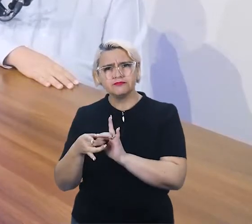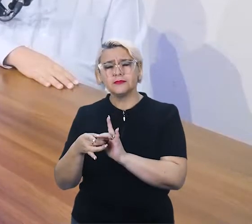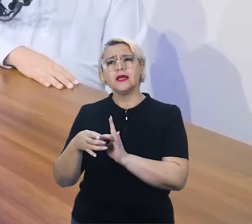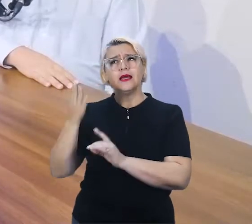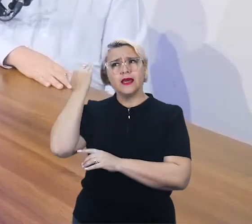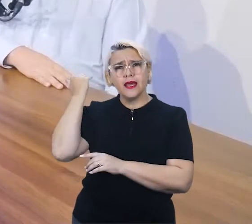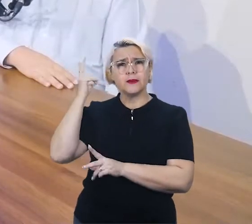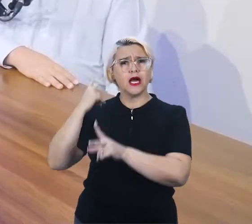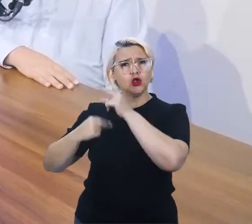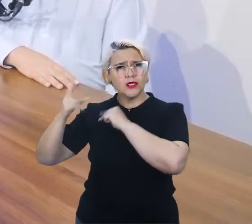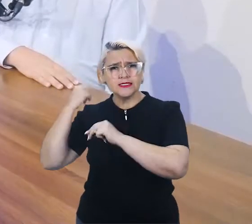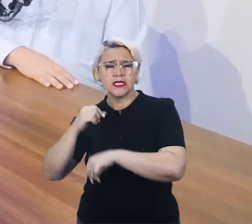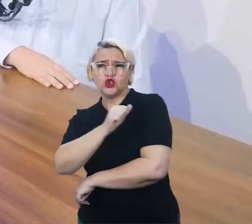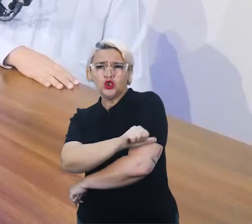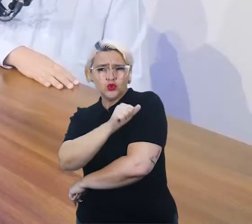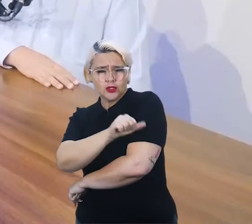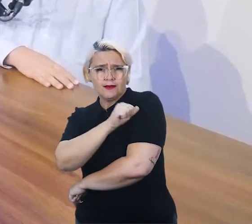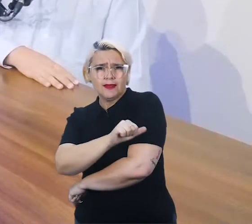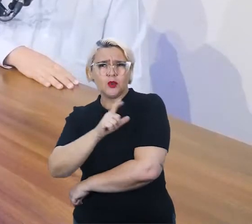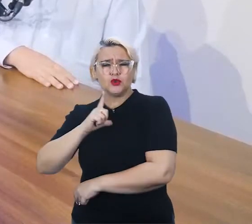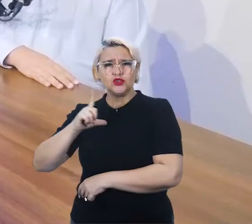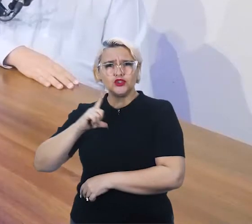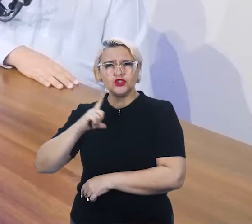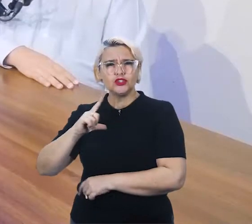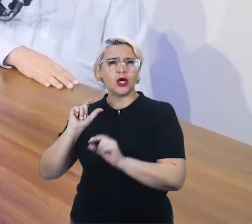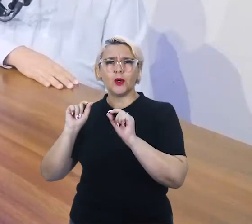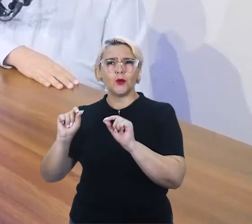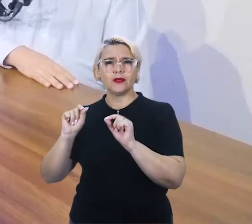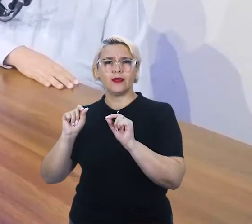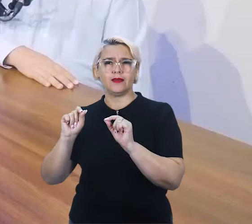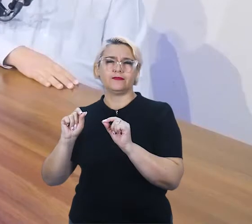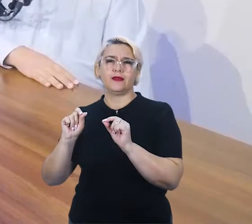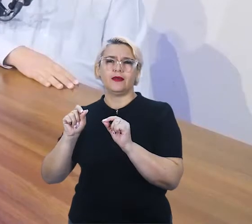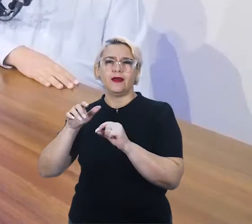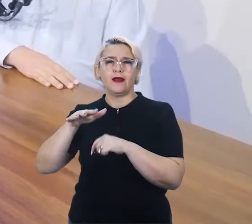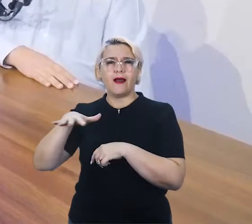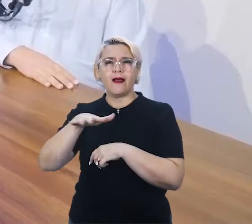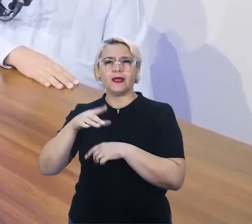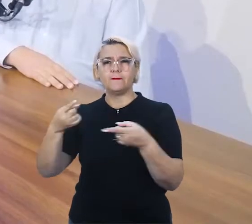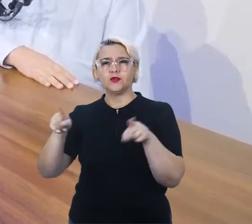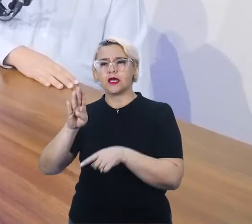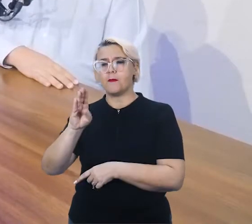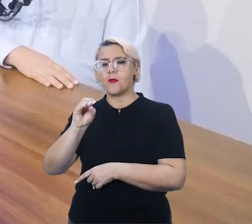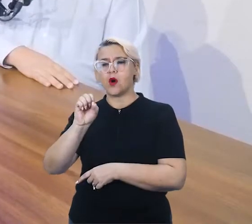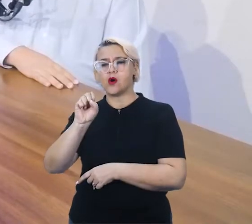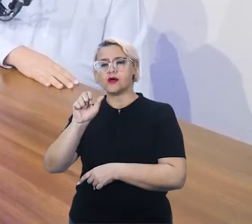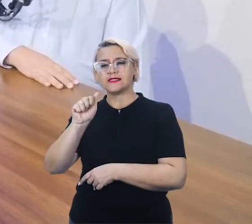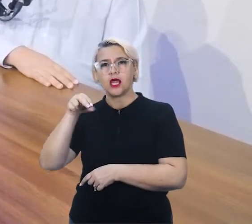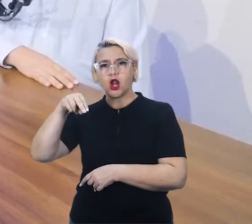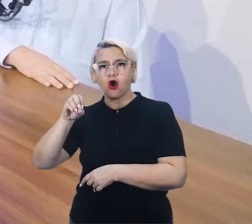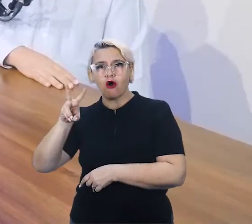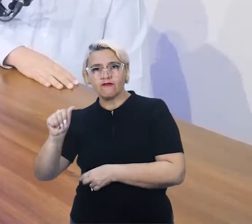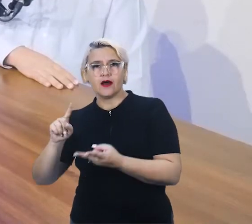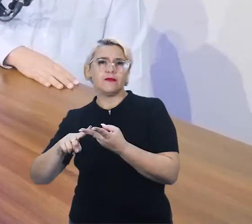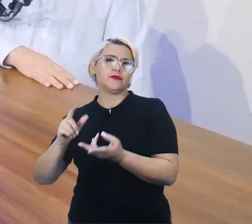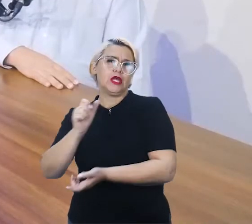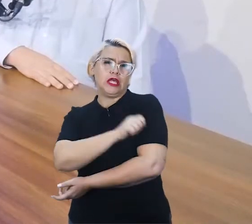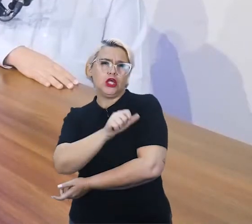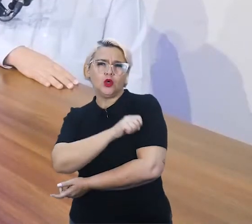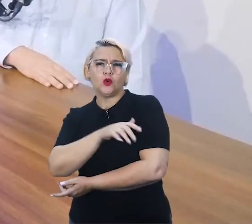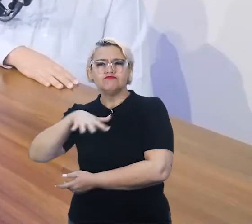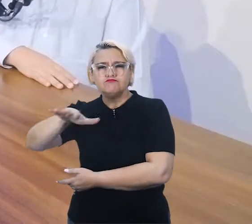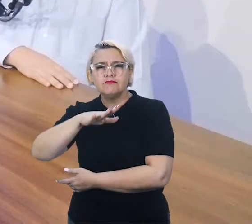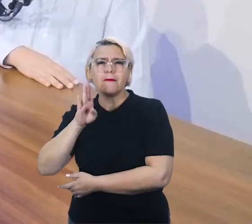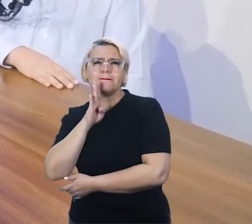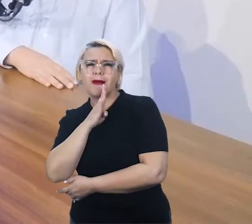adolescência, o Rio de Janeiro vivia o auge da bossa nova, do Rio Boêmio,